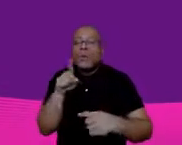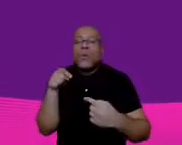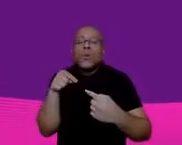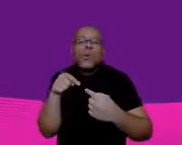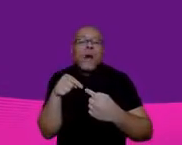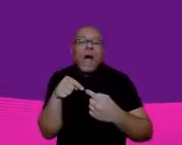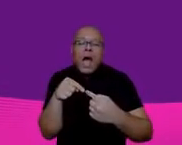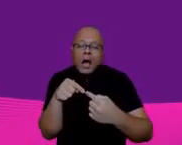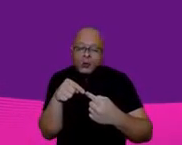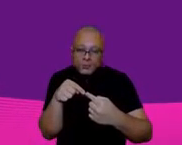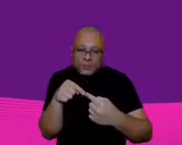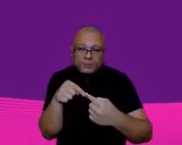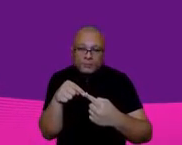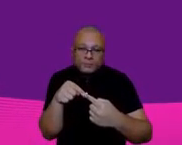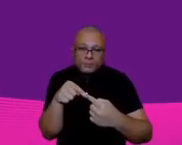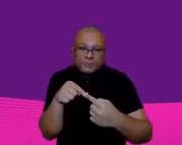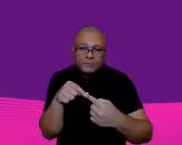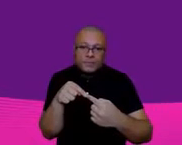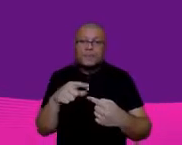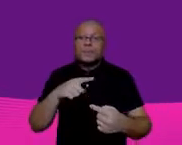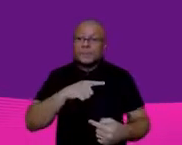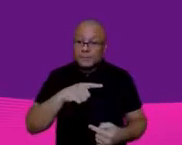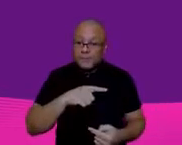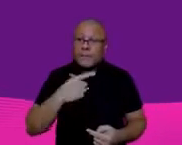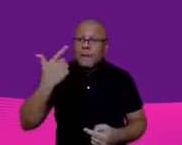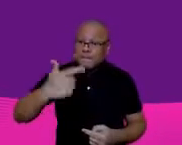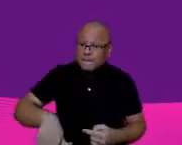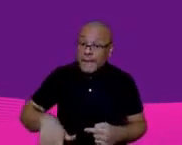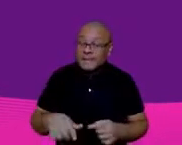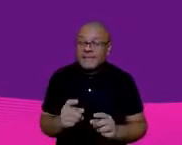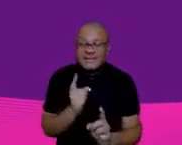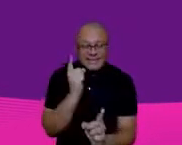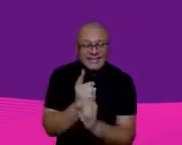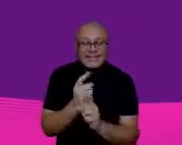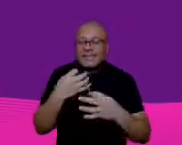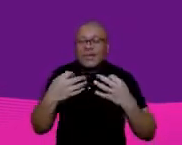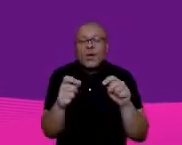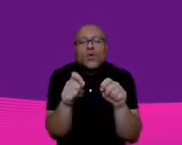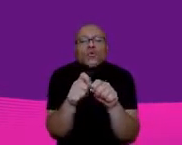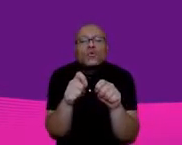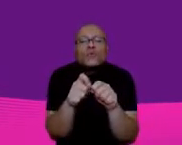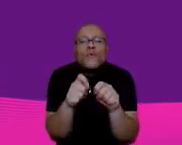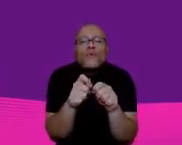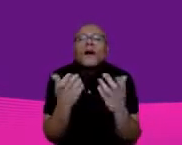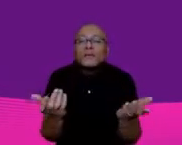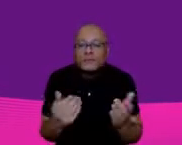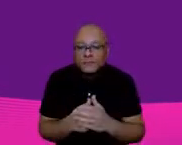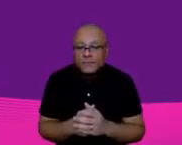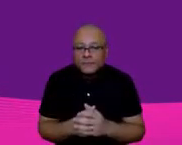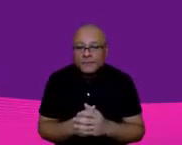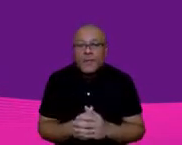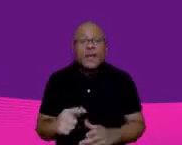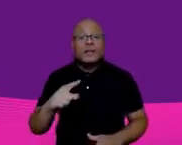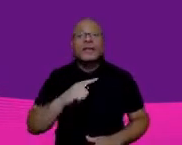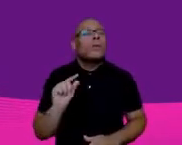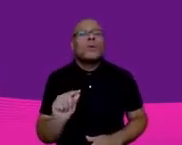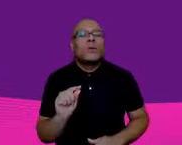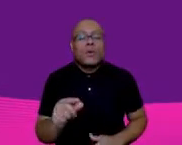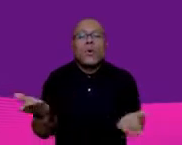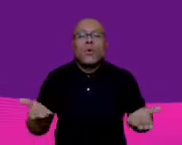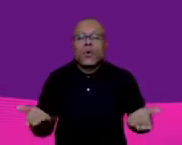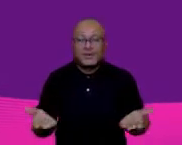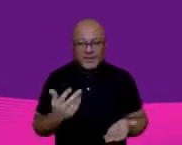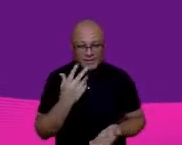tomografia, mas aí eu teria uma precisão um pouco maior. Então, como que eu faço para ter essa precisão? O que a gente tem? Né? A imagem aqui com corte